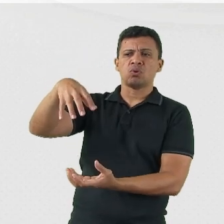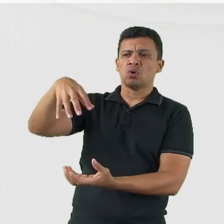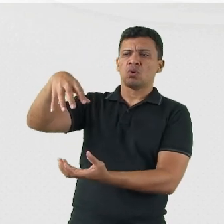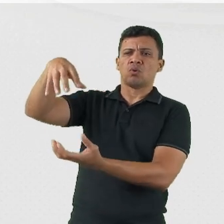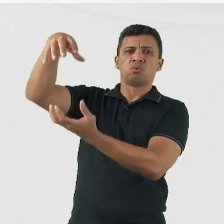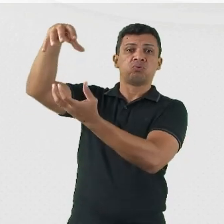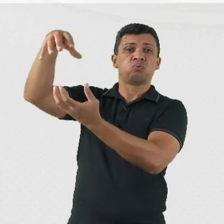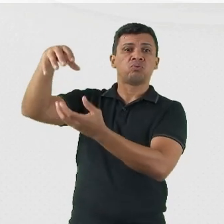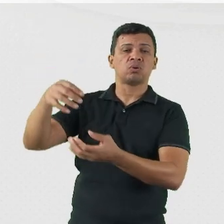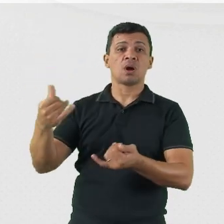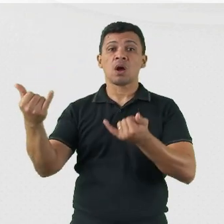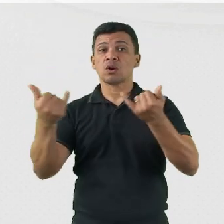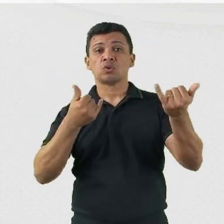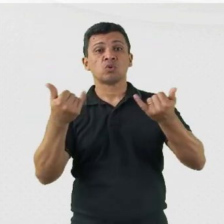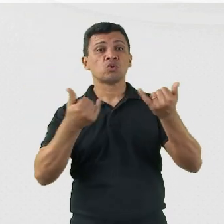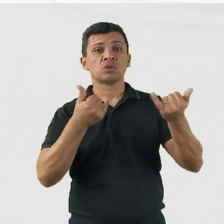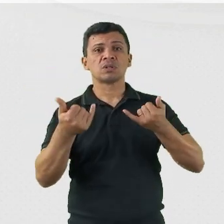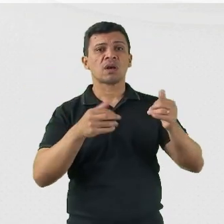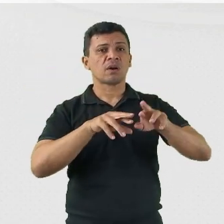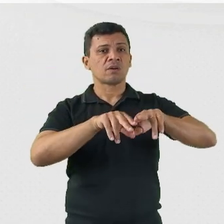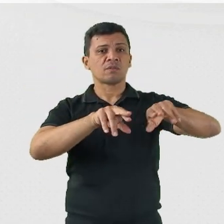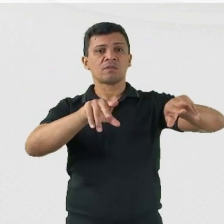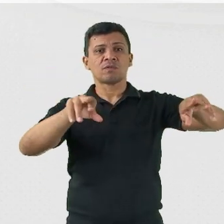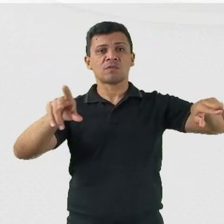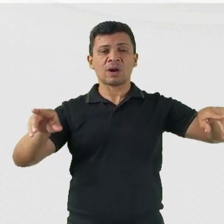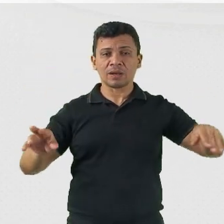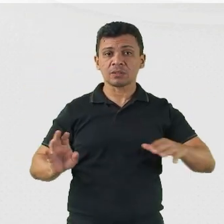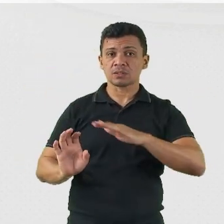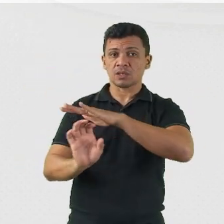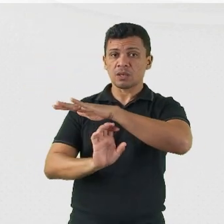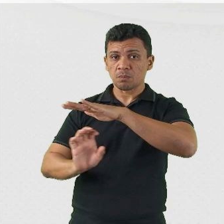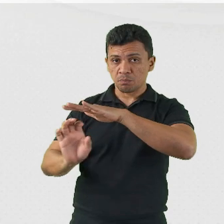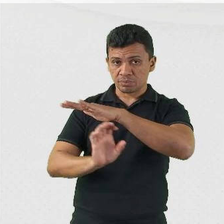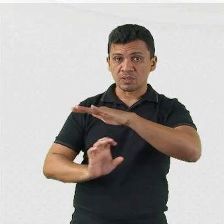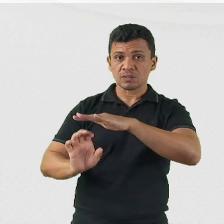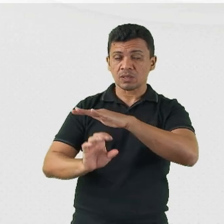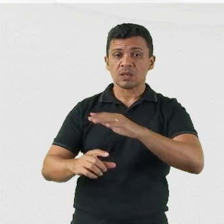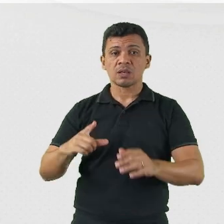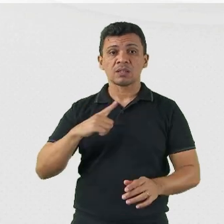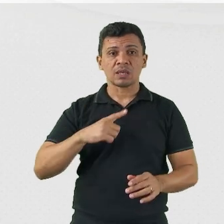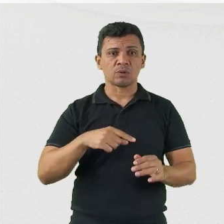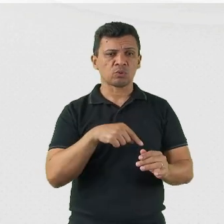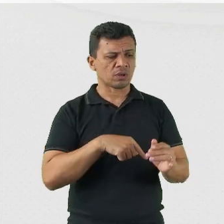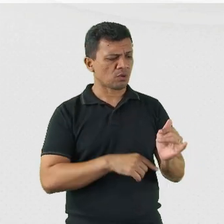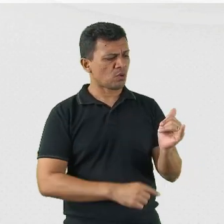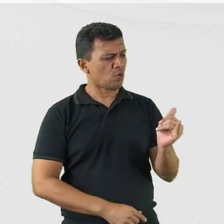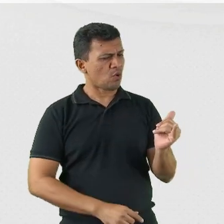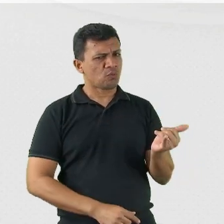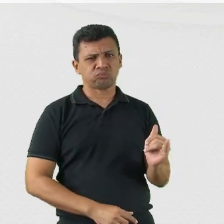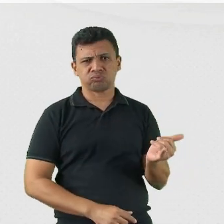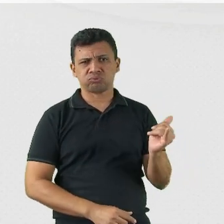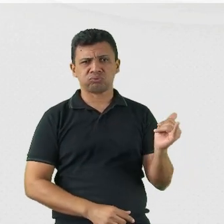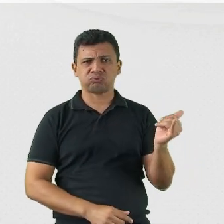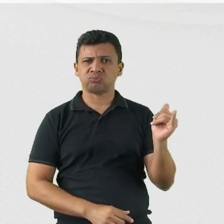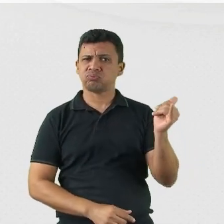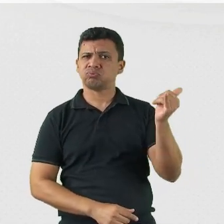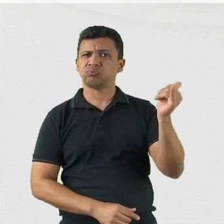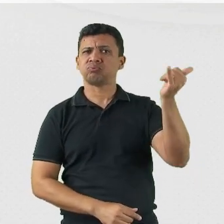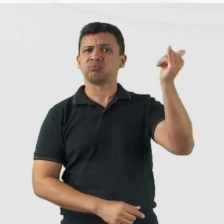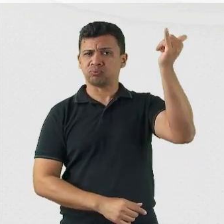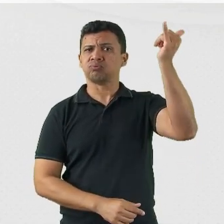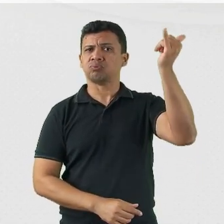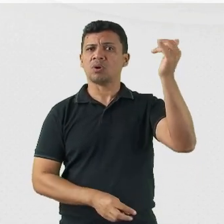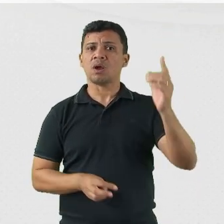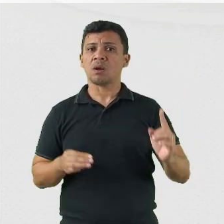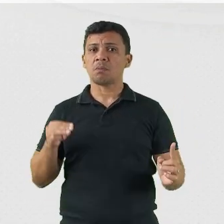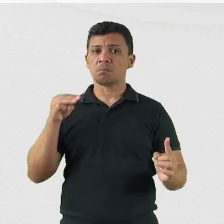que nós temos de várias empresas lançando foguetes para determinadas